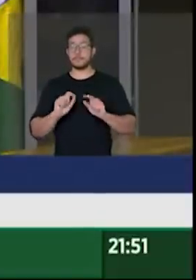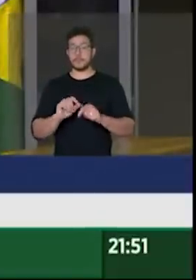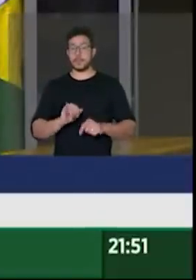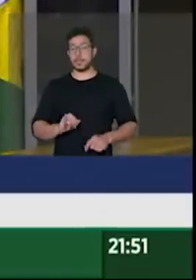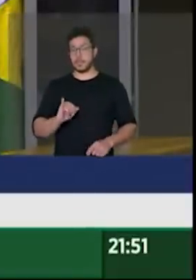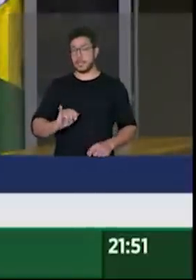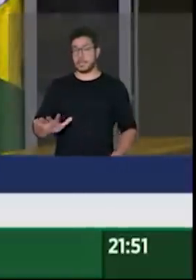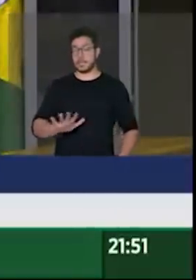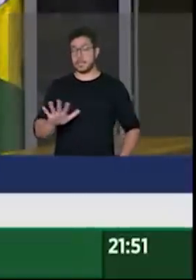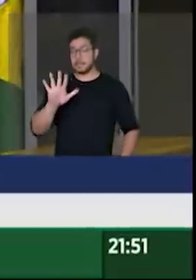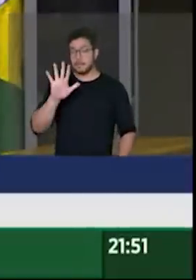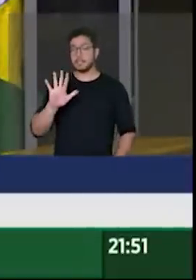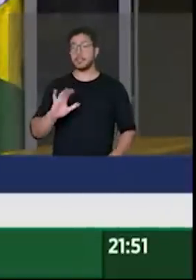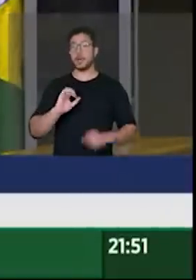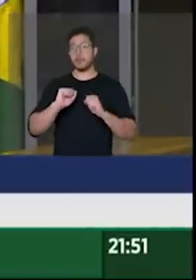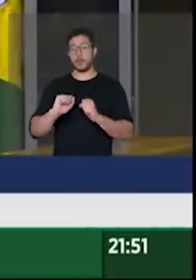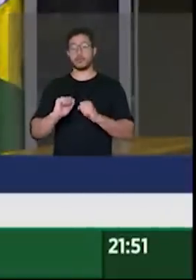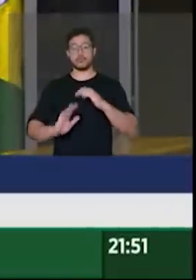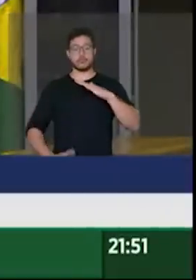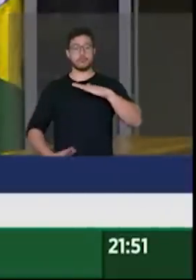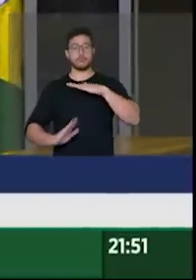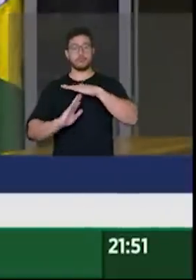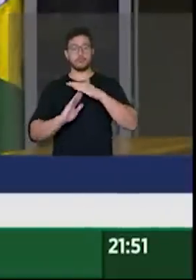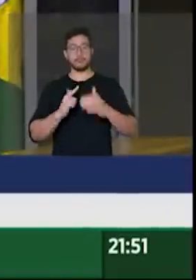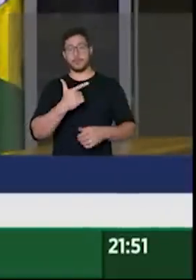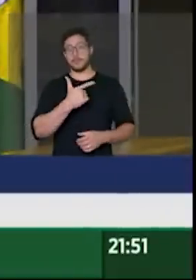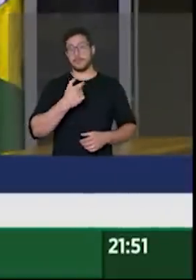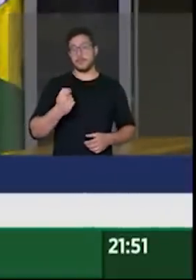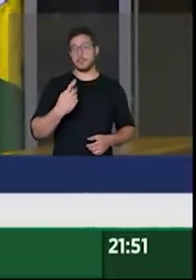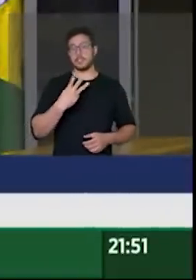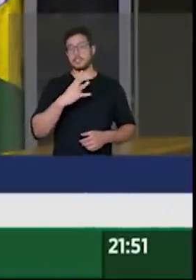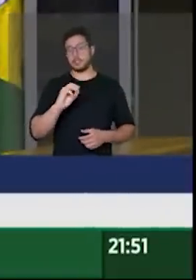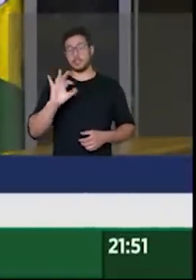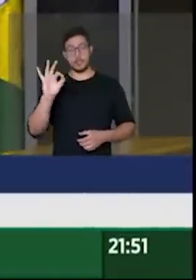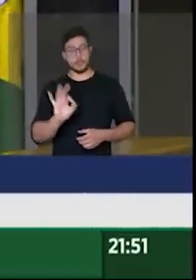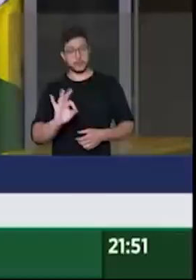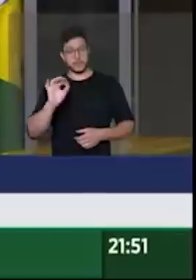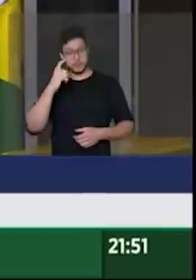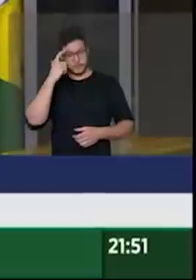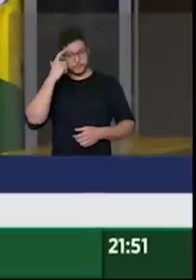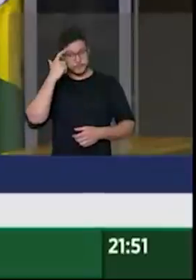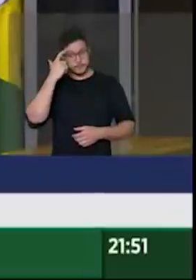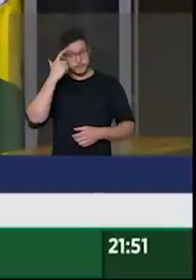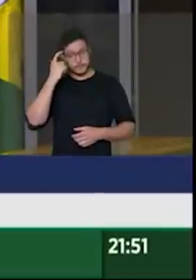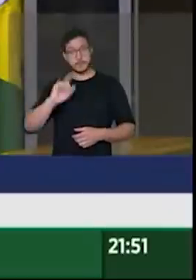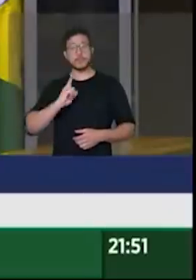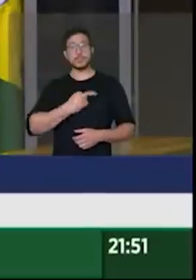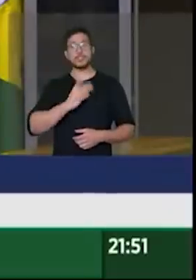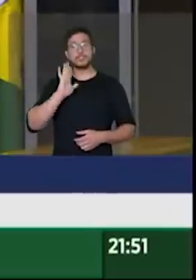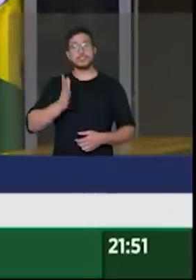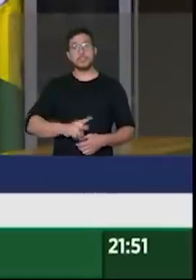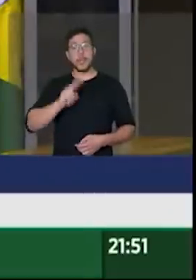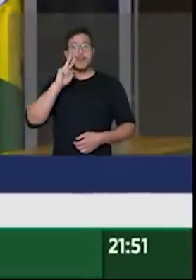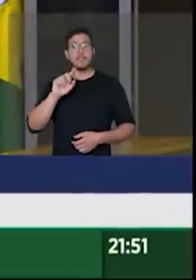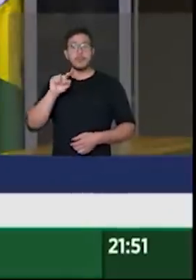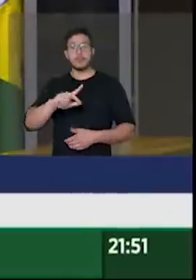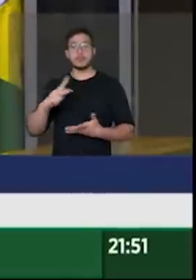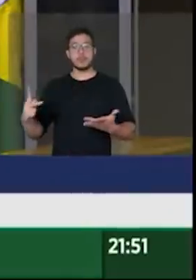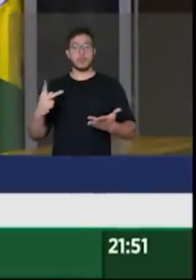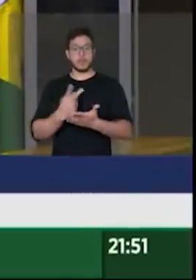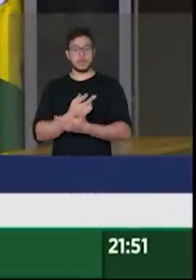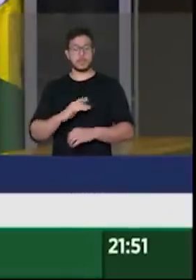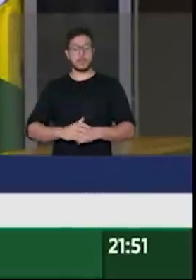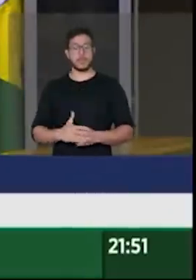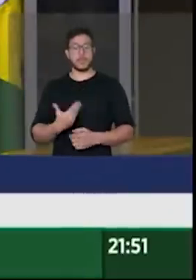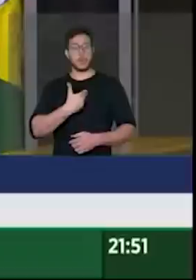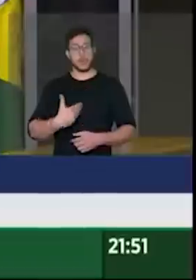inflação dos alimentos, obrigado, presidente, bater mais de 20, de 30%. Nós já vimos esse filme no governo Dilma,